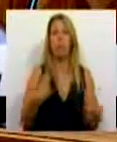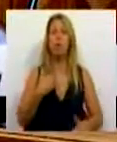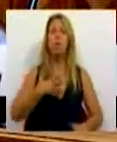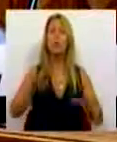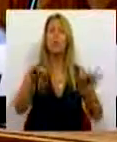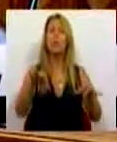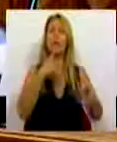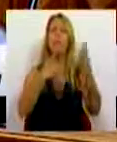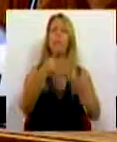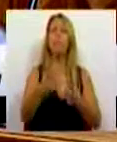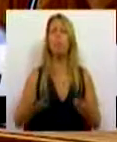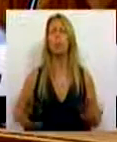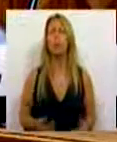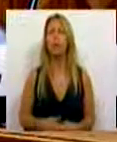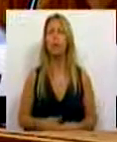possível,